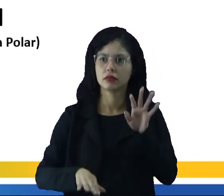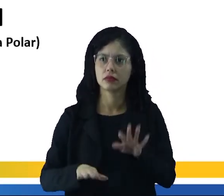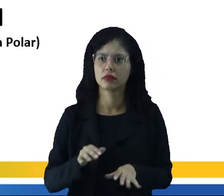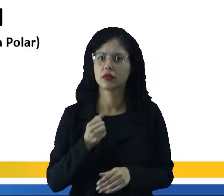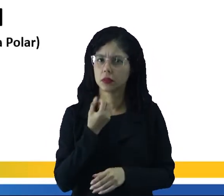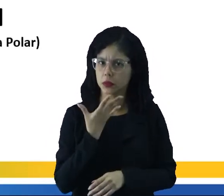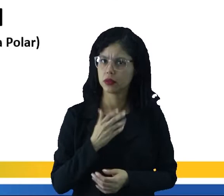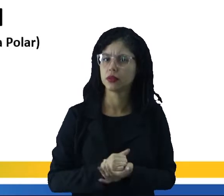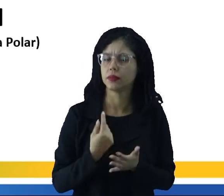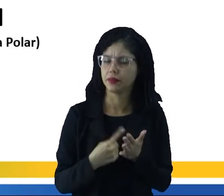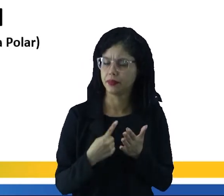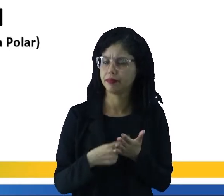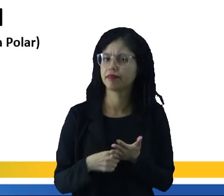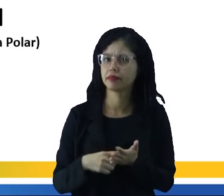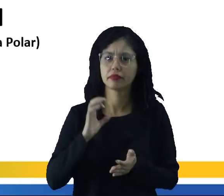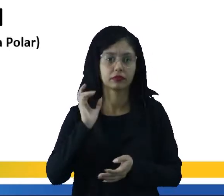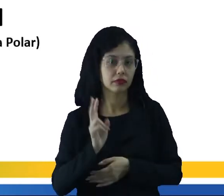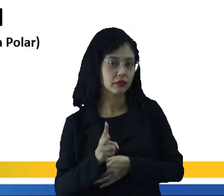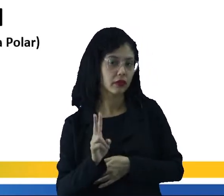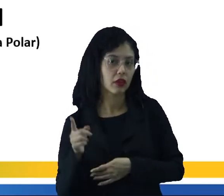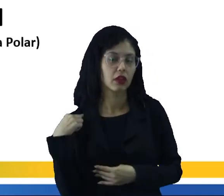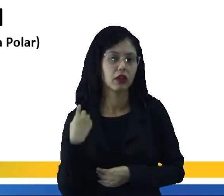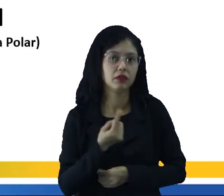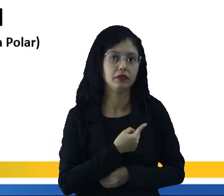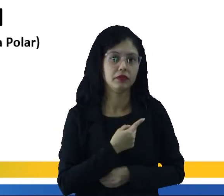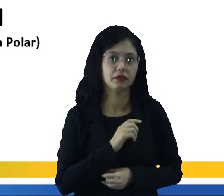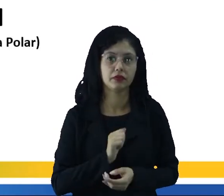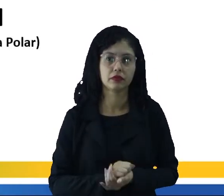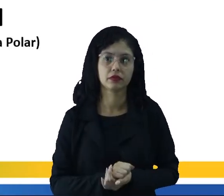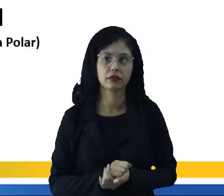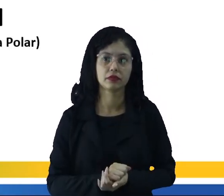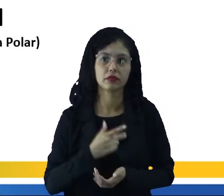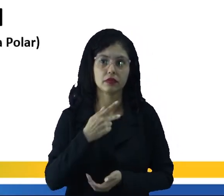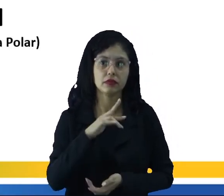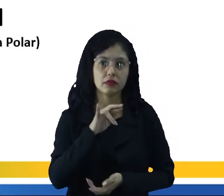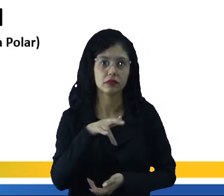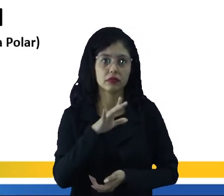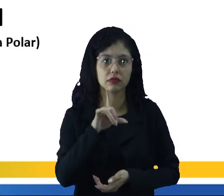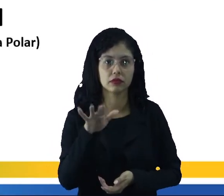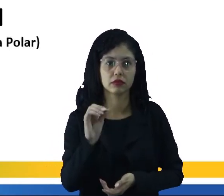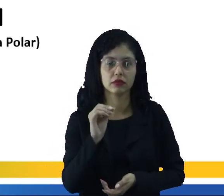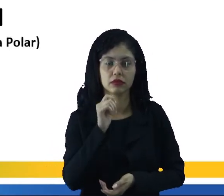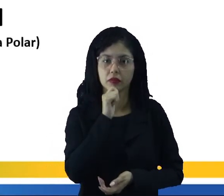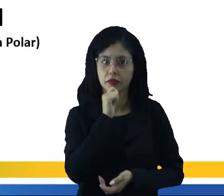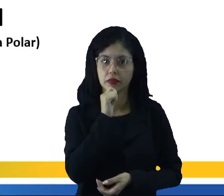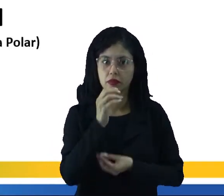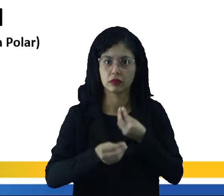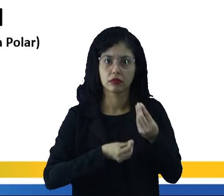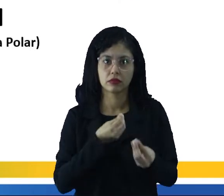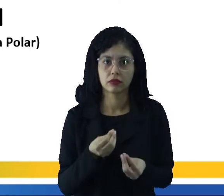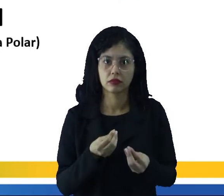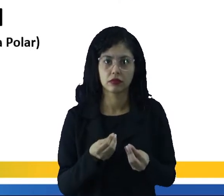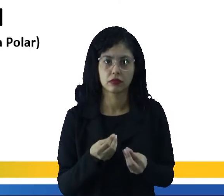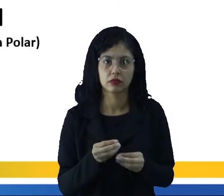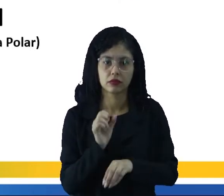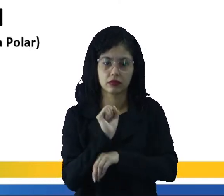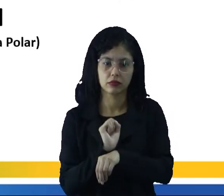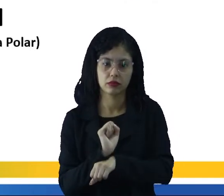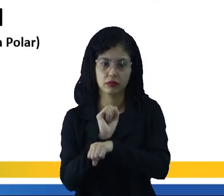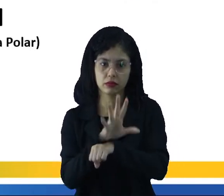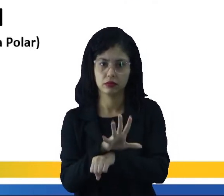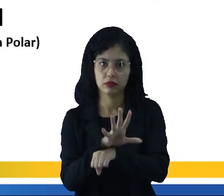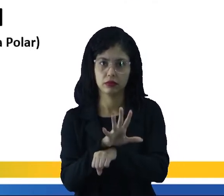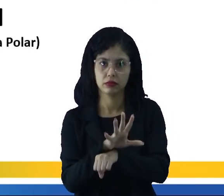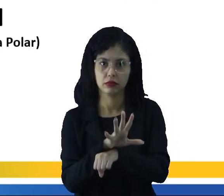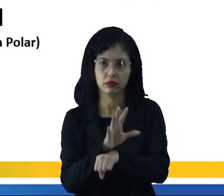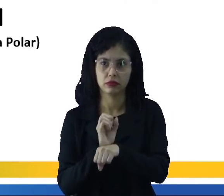gente levar em consideração que quando nós estamos falando sobre projeções, é como se eu pegar um data show. O que eu